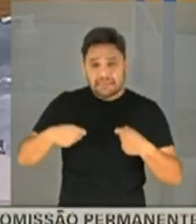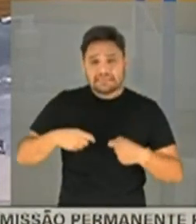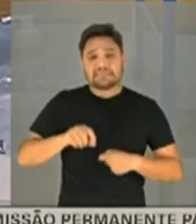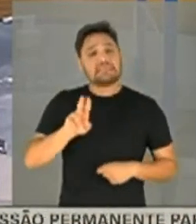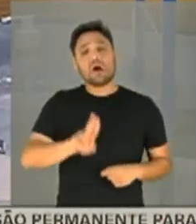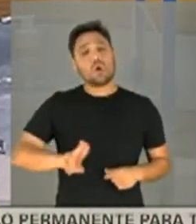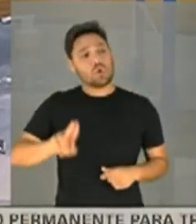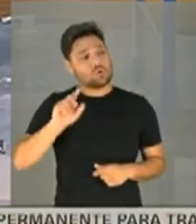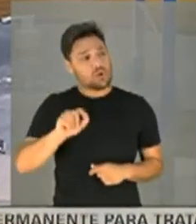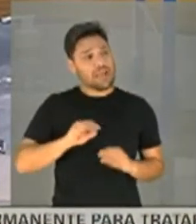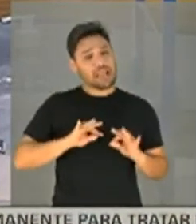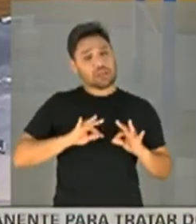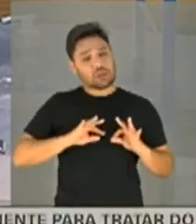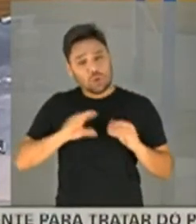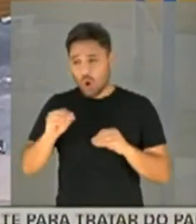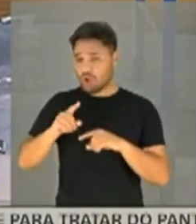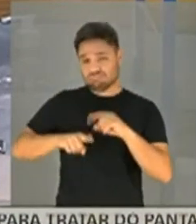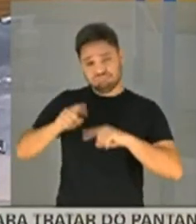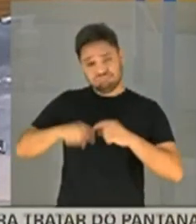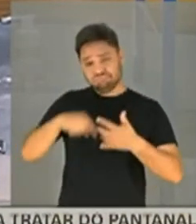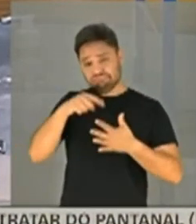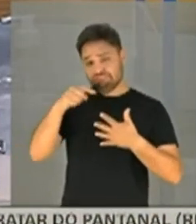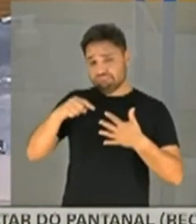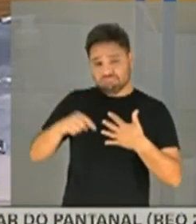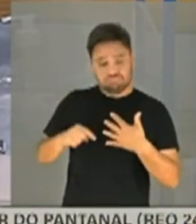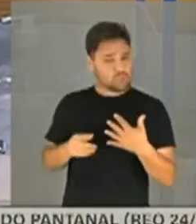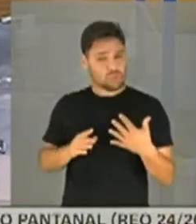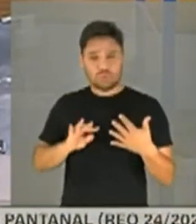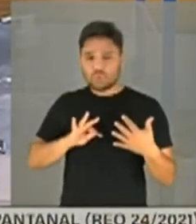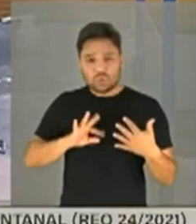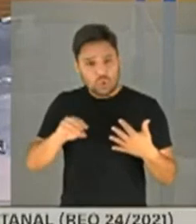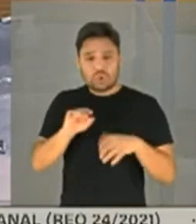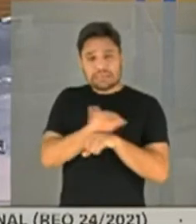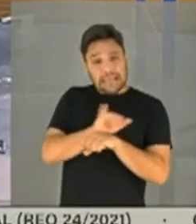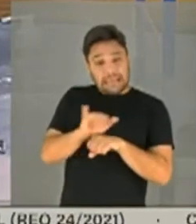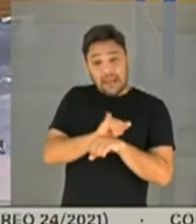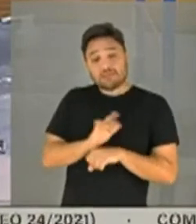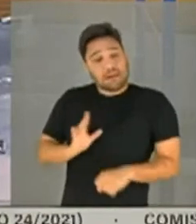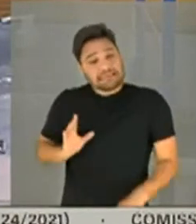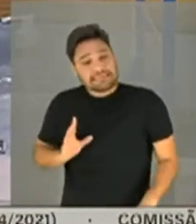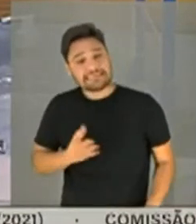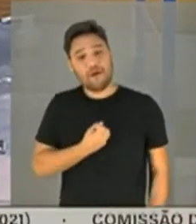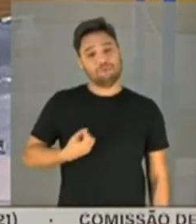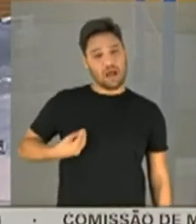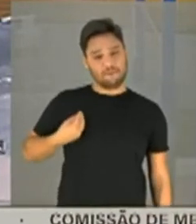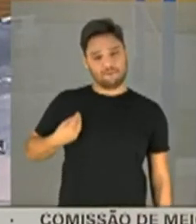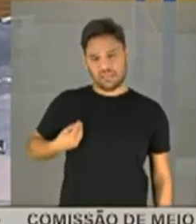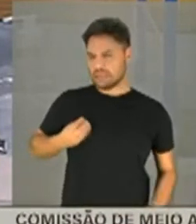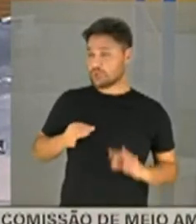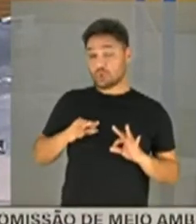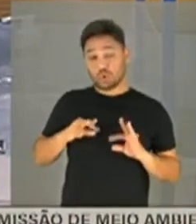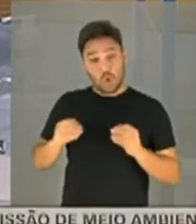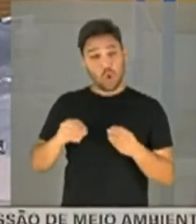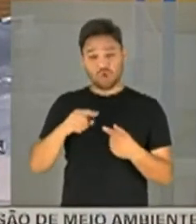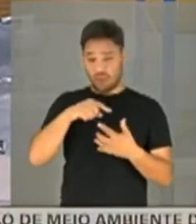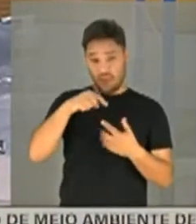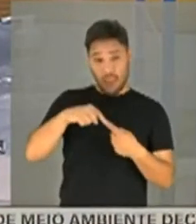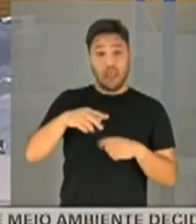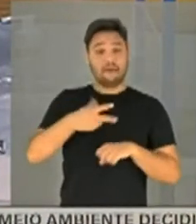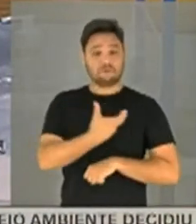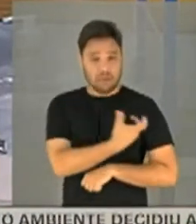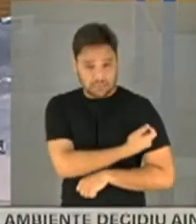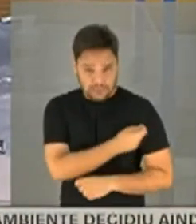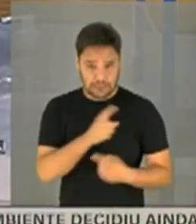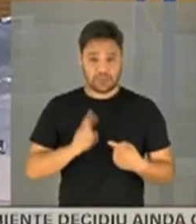usar todos os instrumentos para salvar vidas, todos. Vacina